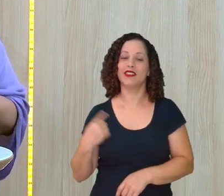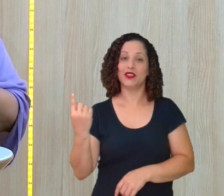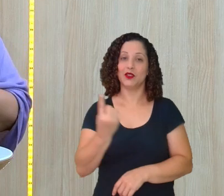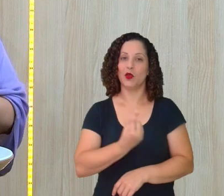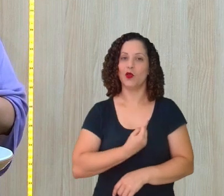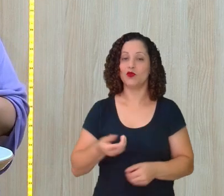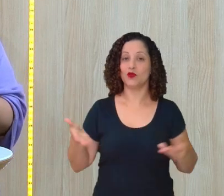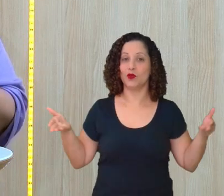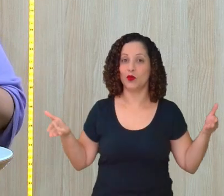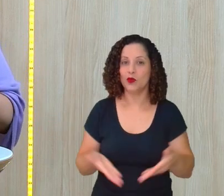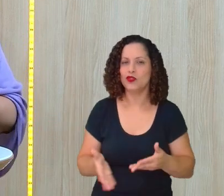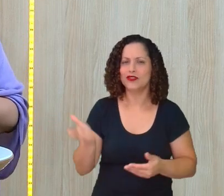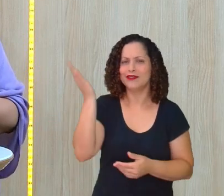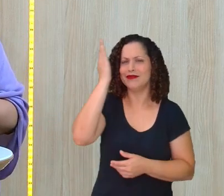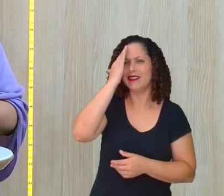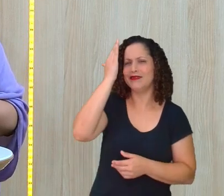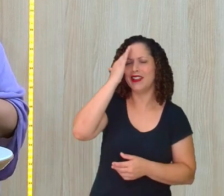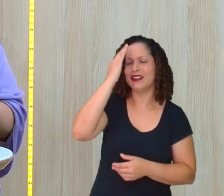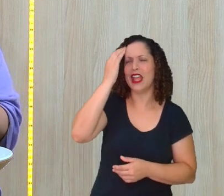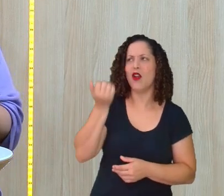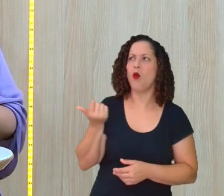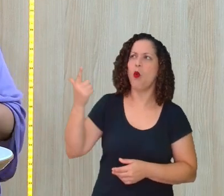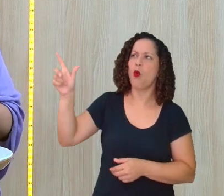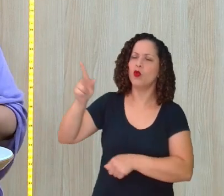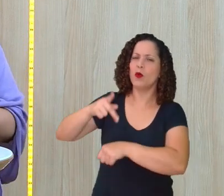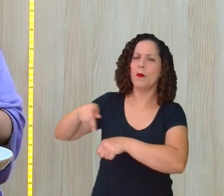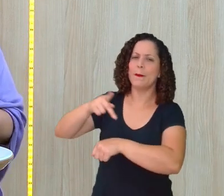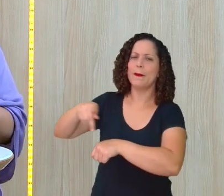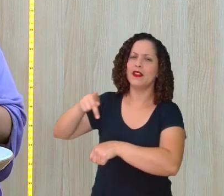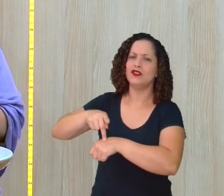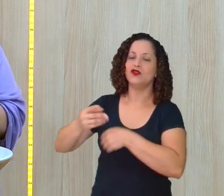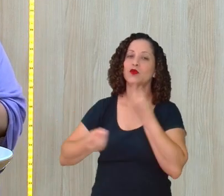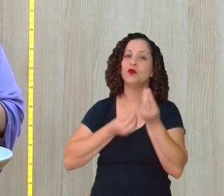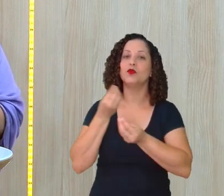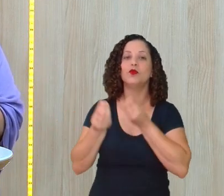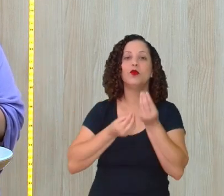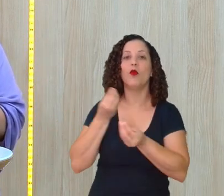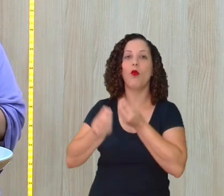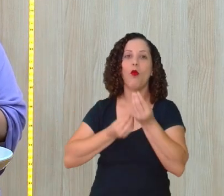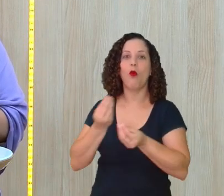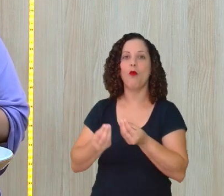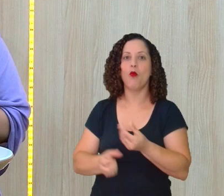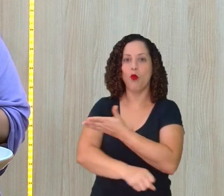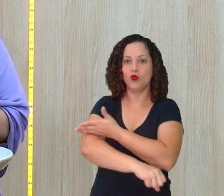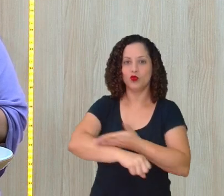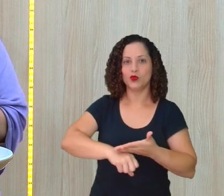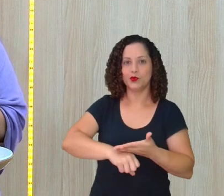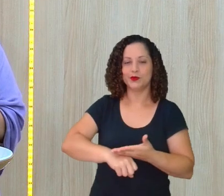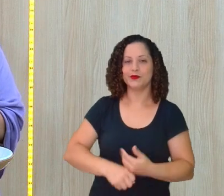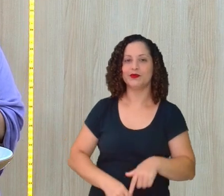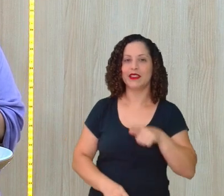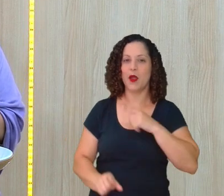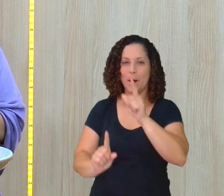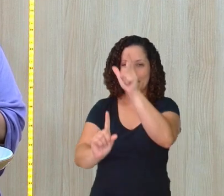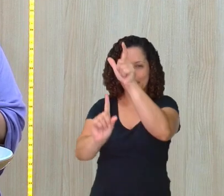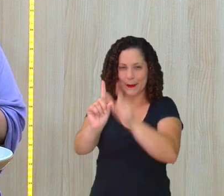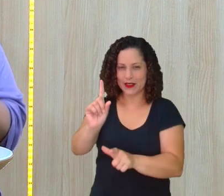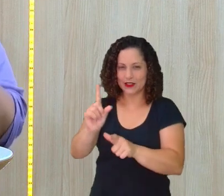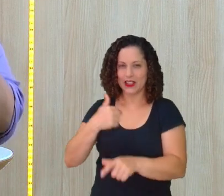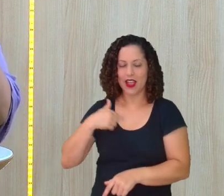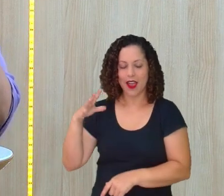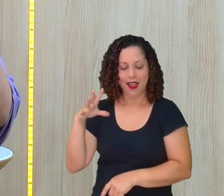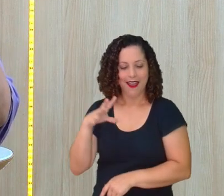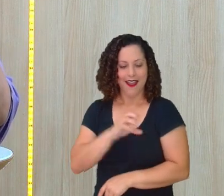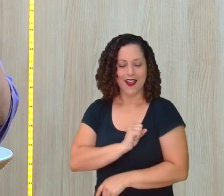essa tradição fora do nosso país, né? Como é isso, né? E com um personagem que eu